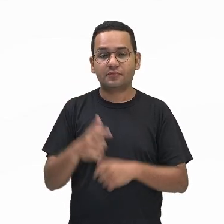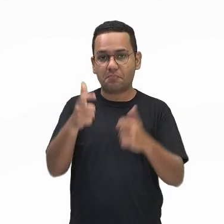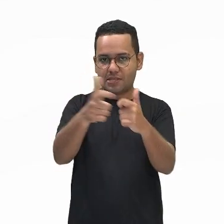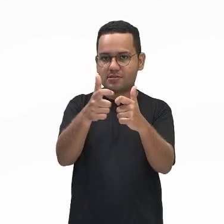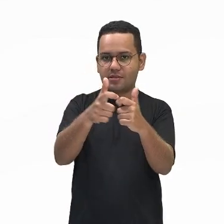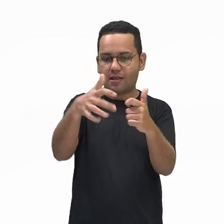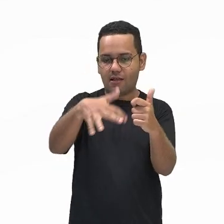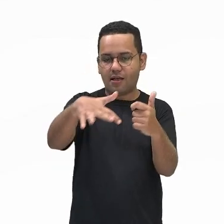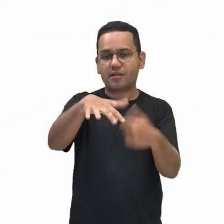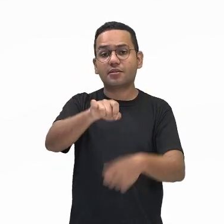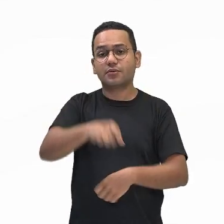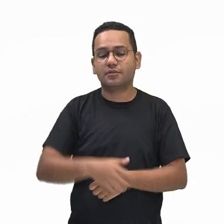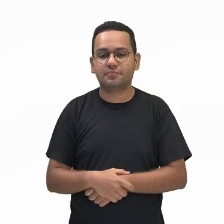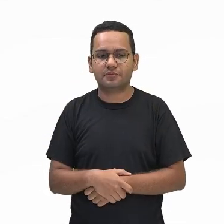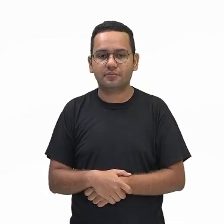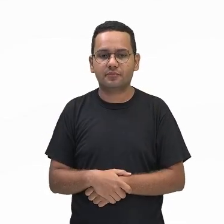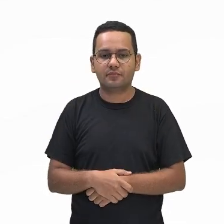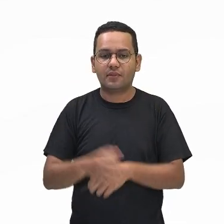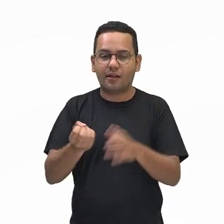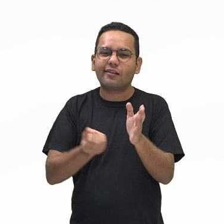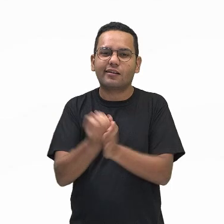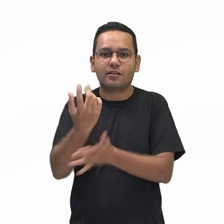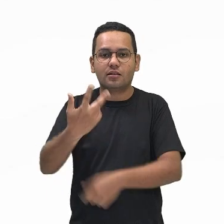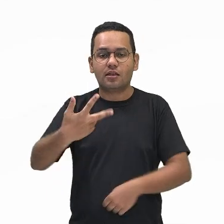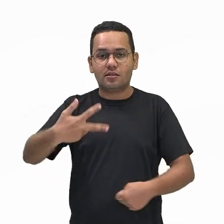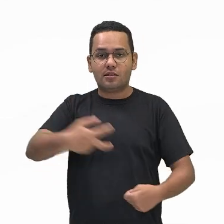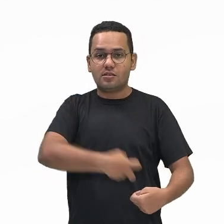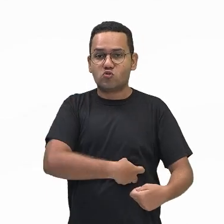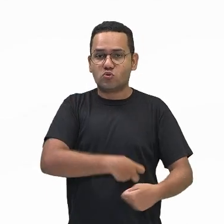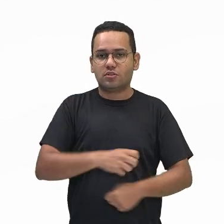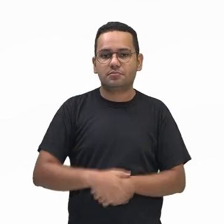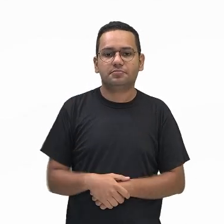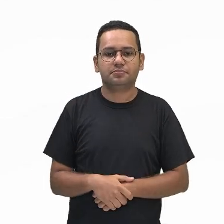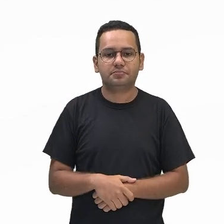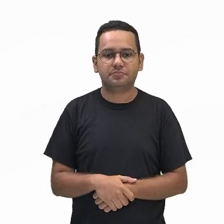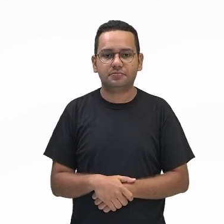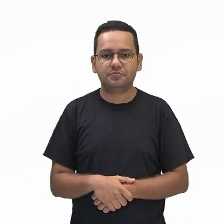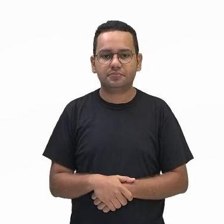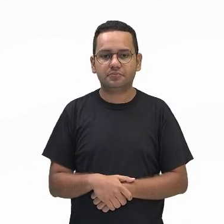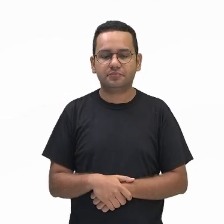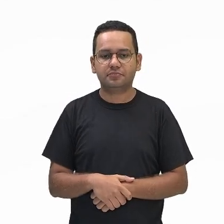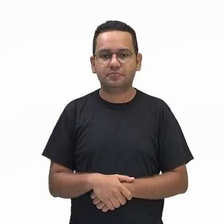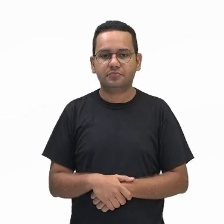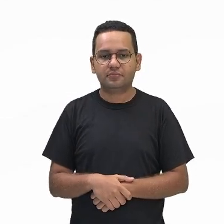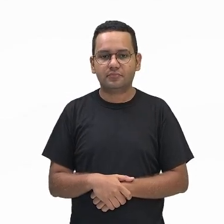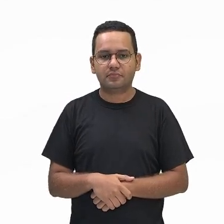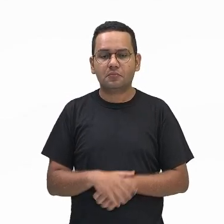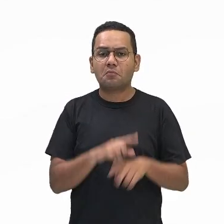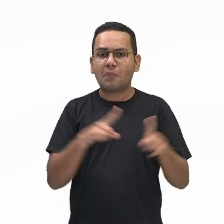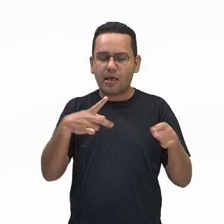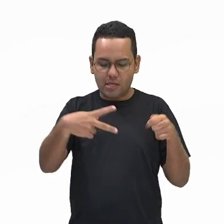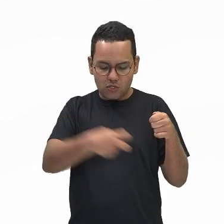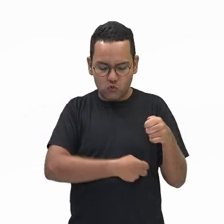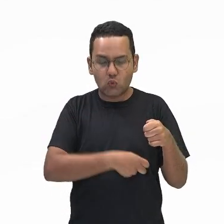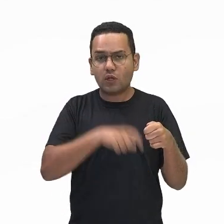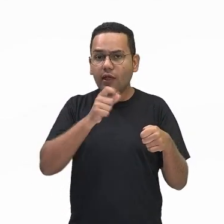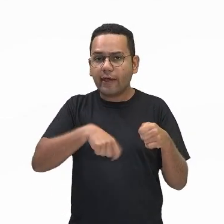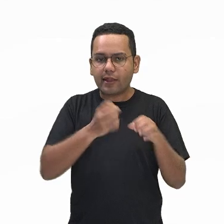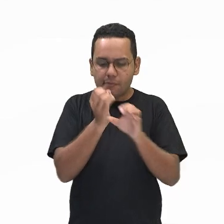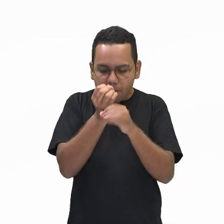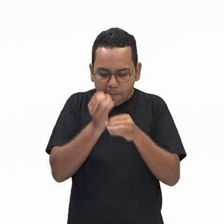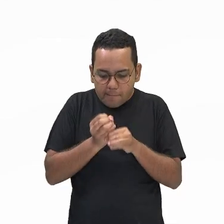exemplo, a gente tem a produção da insulina. Então, a insulina humana ela é produzida em laboratório